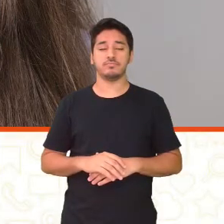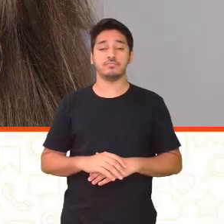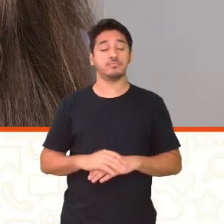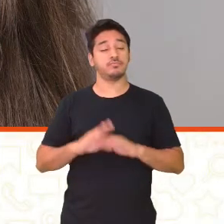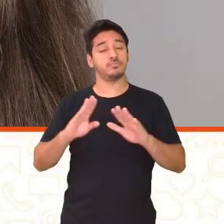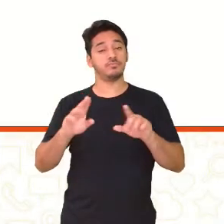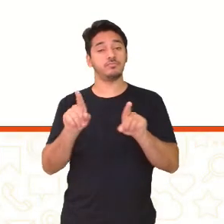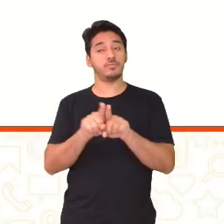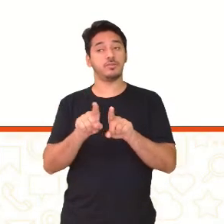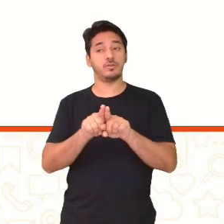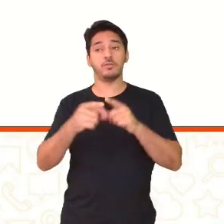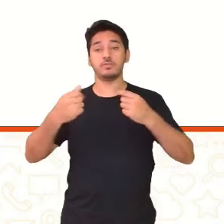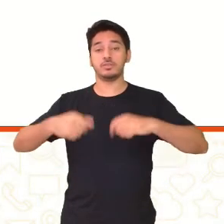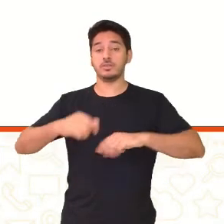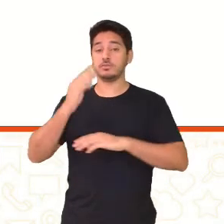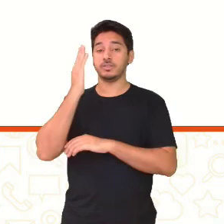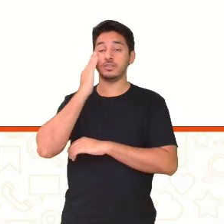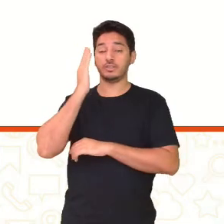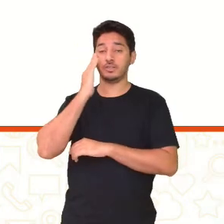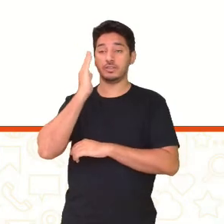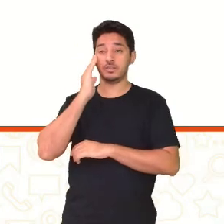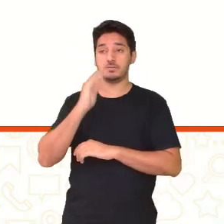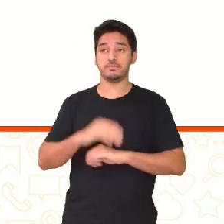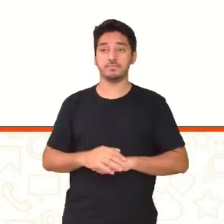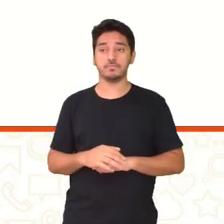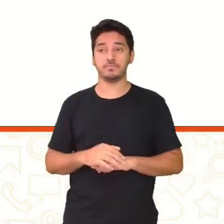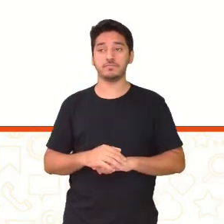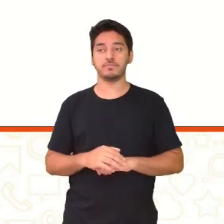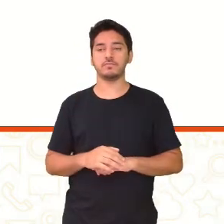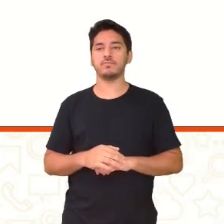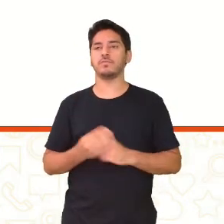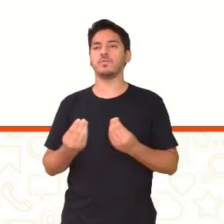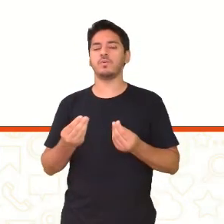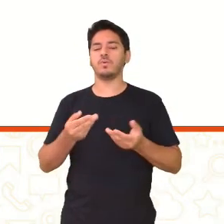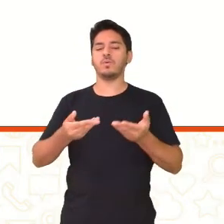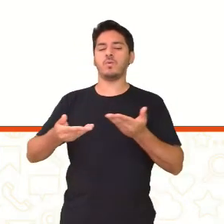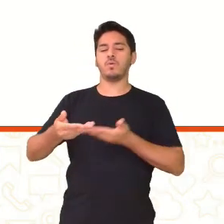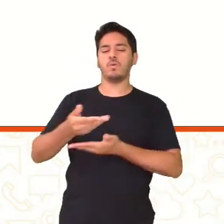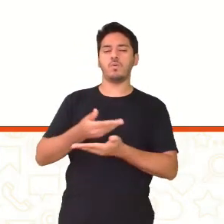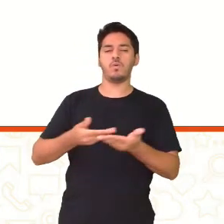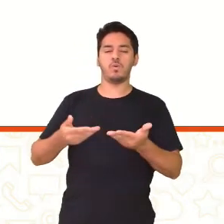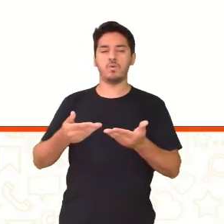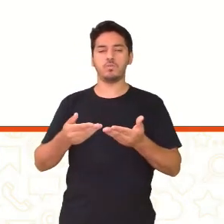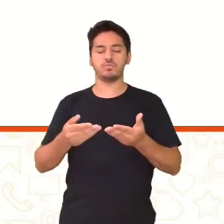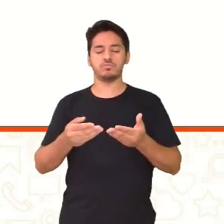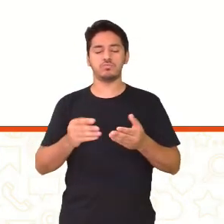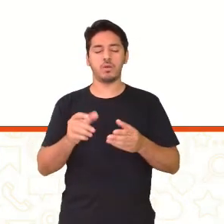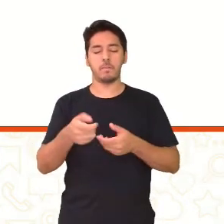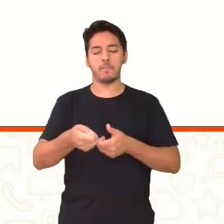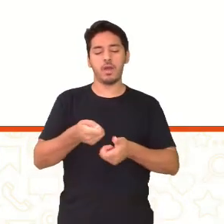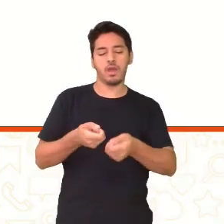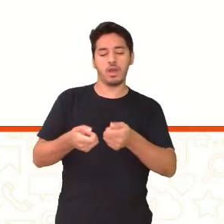Devemos também considerar o posicionamento e manejo apropriado,